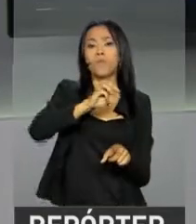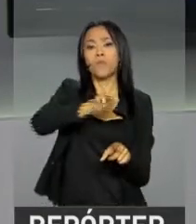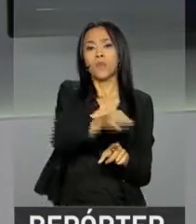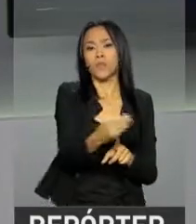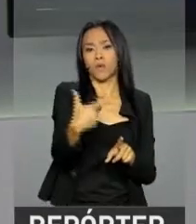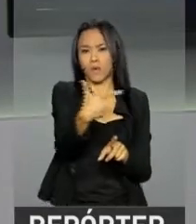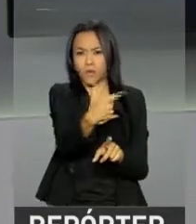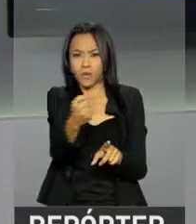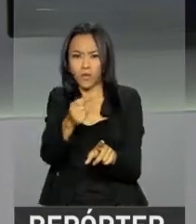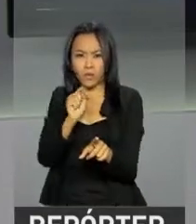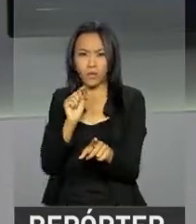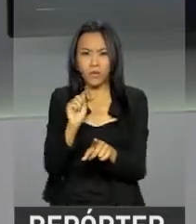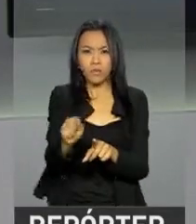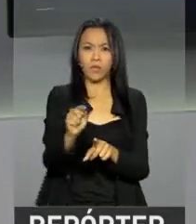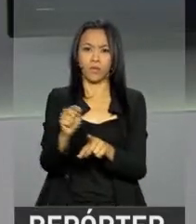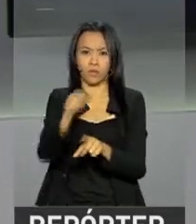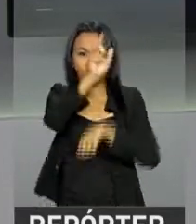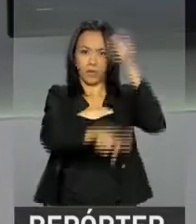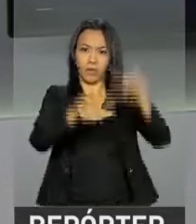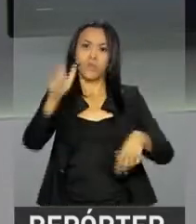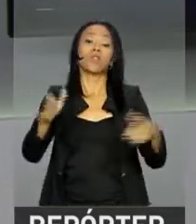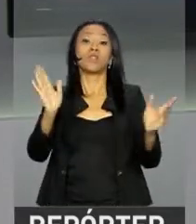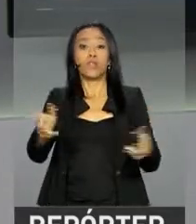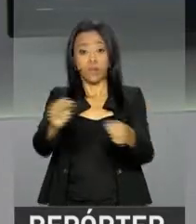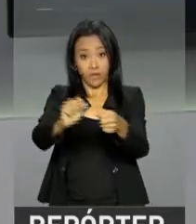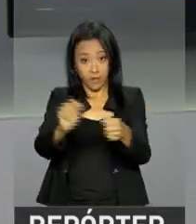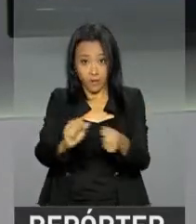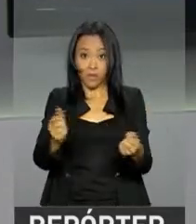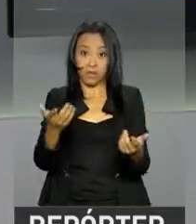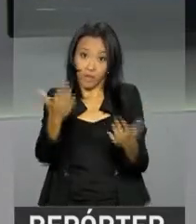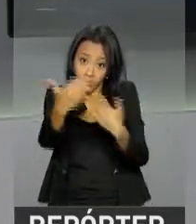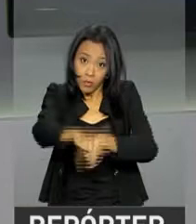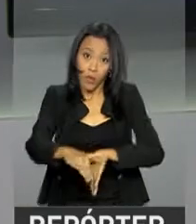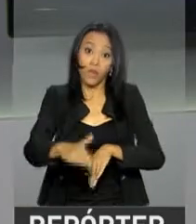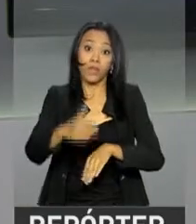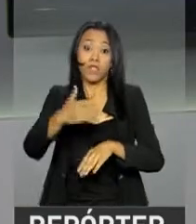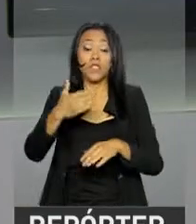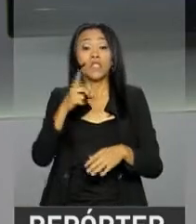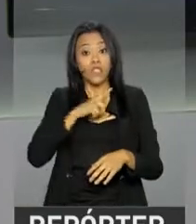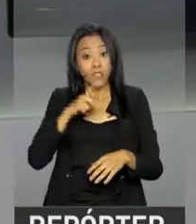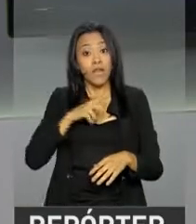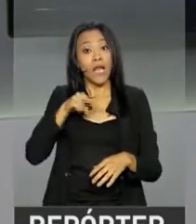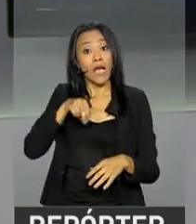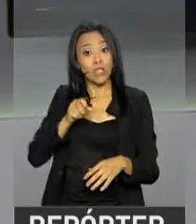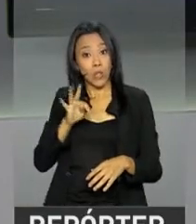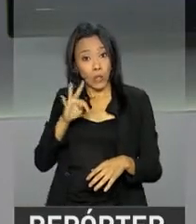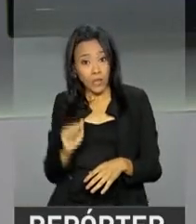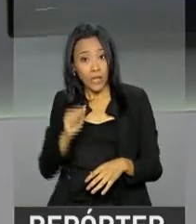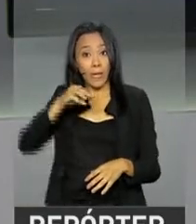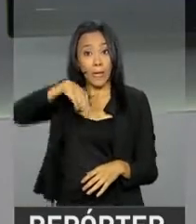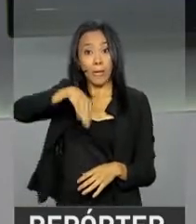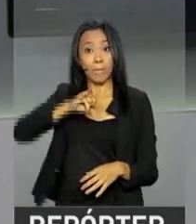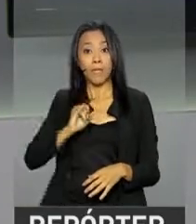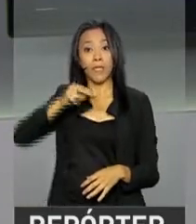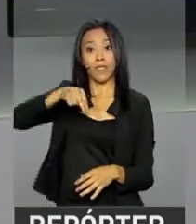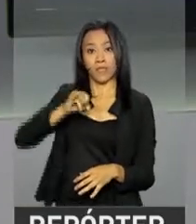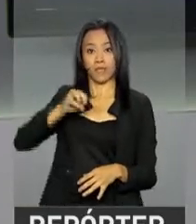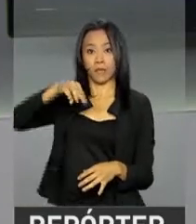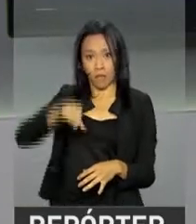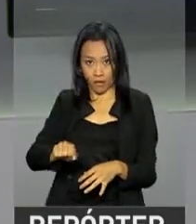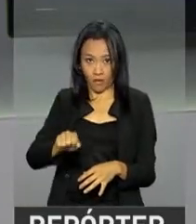a prova é para essa certificação os participantes que tiverem a nota mínima exigida em todas as áreas e na redação